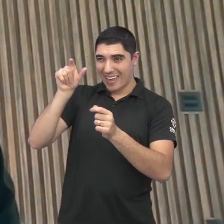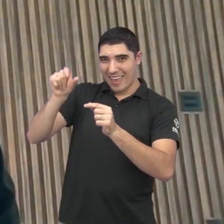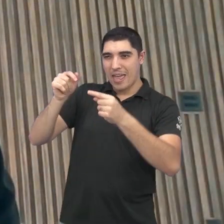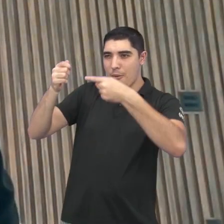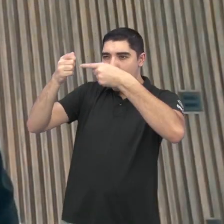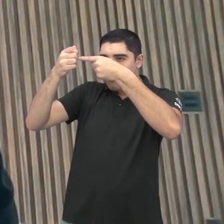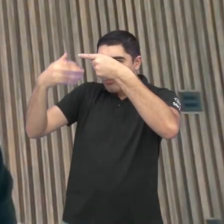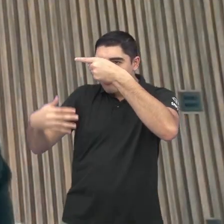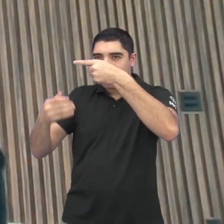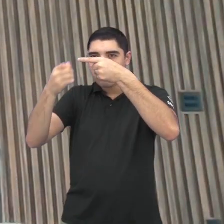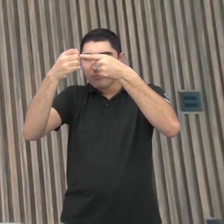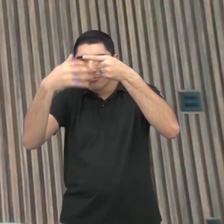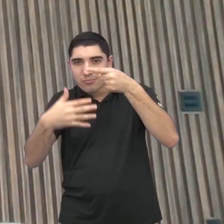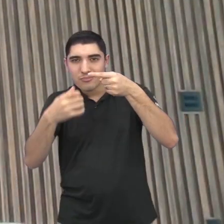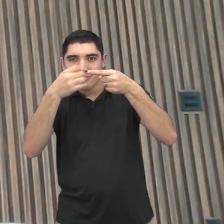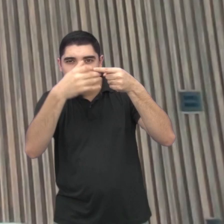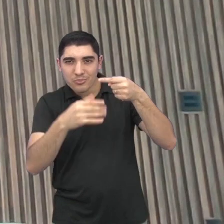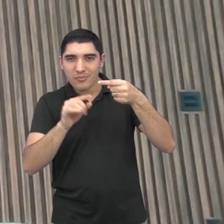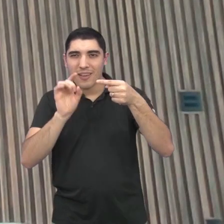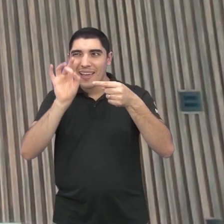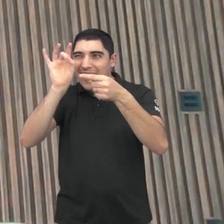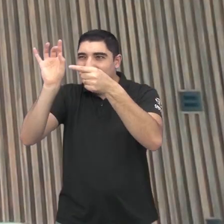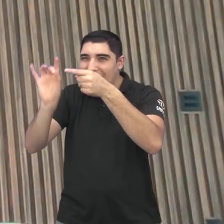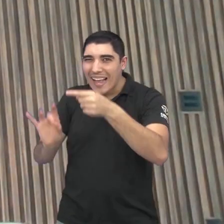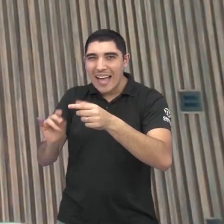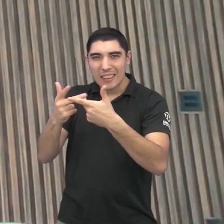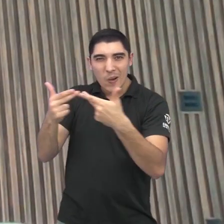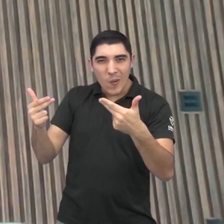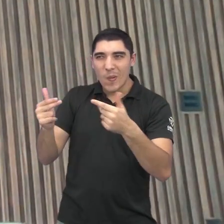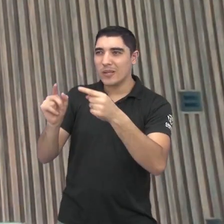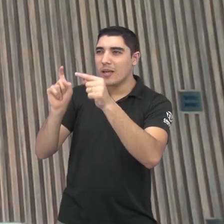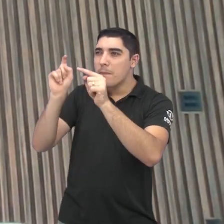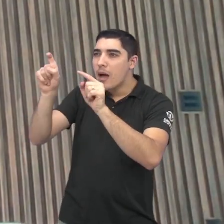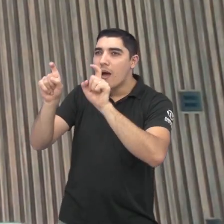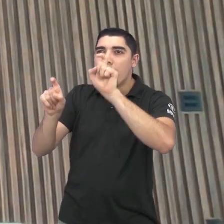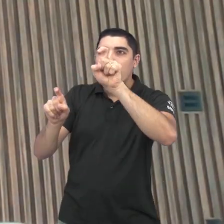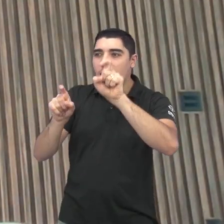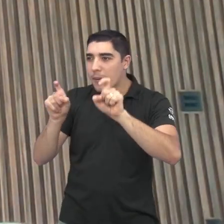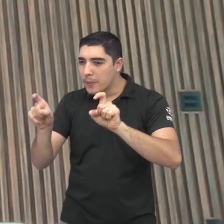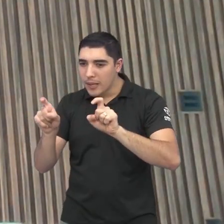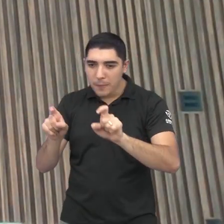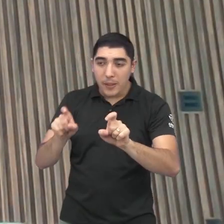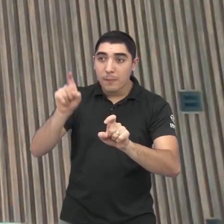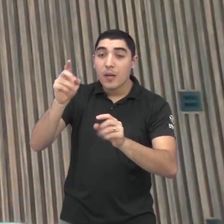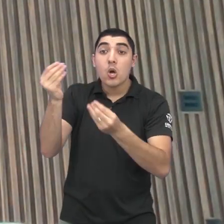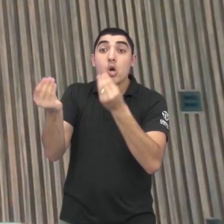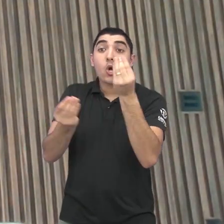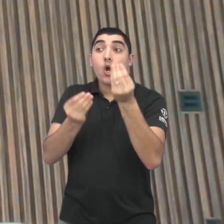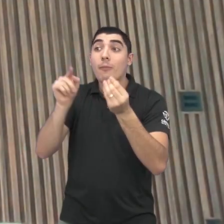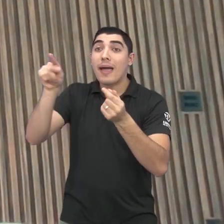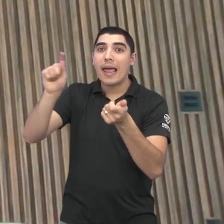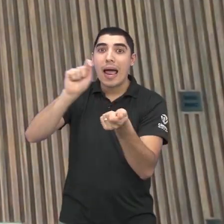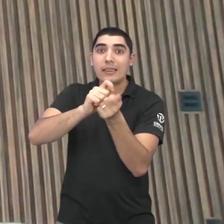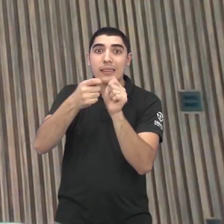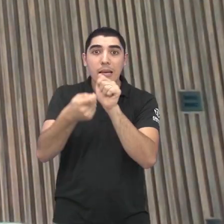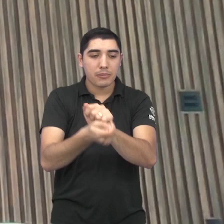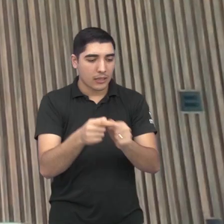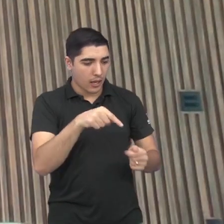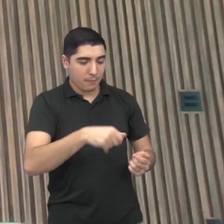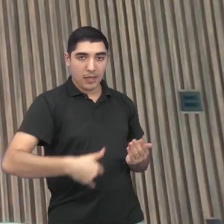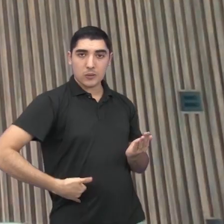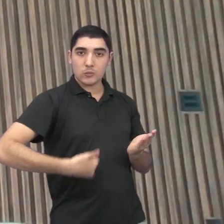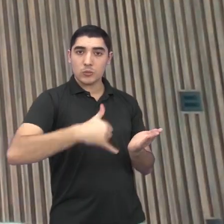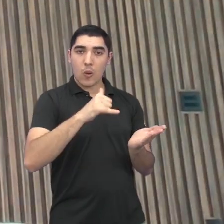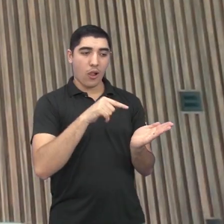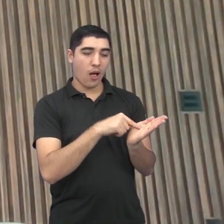to action que a gente chamou, que a gente chama a atenção do usuário, como que a gente vai manter isso de forma adequada, independente